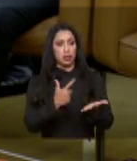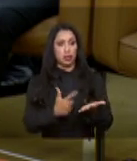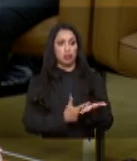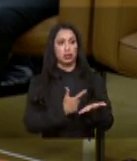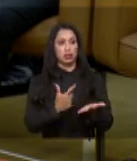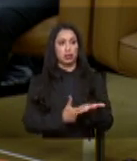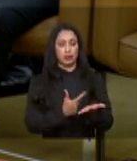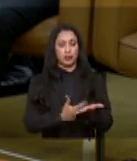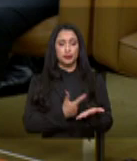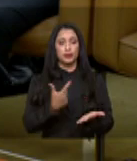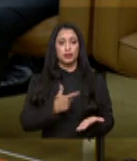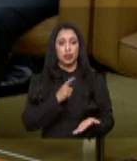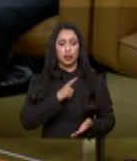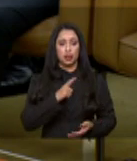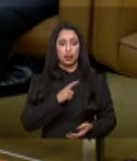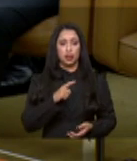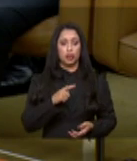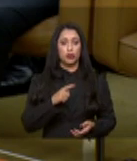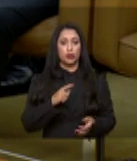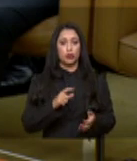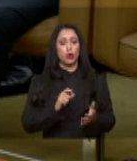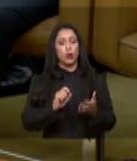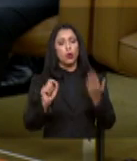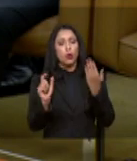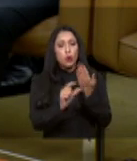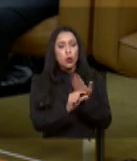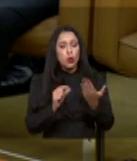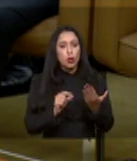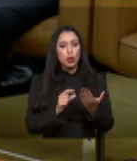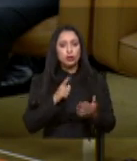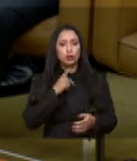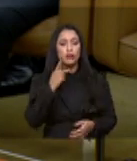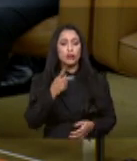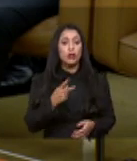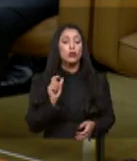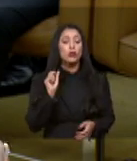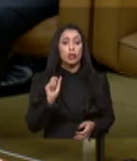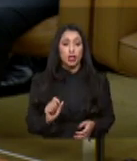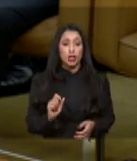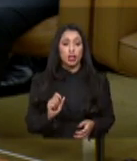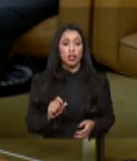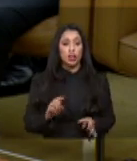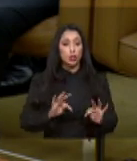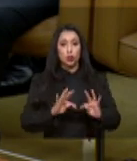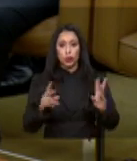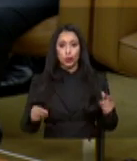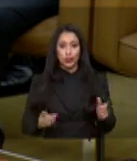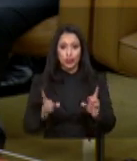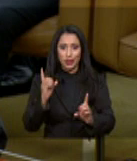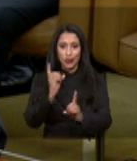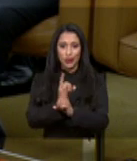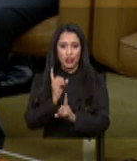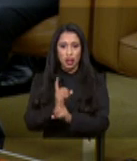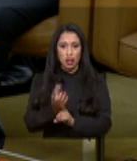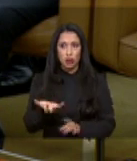diz, todo mundo encontrou e queria uma solução, mas faltou